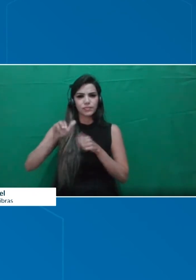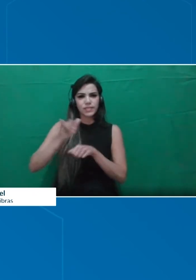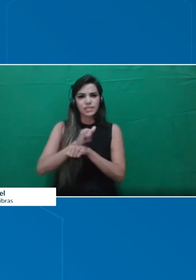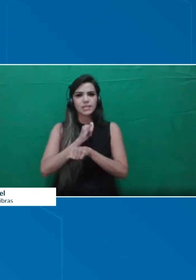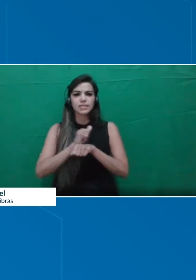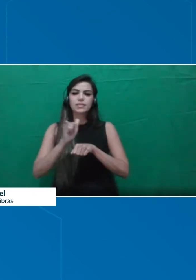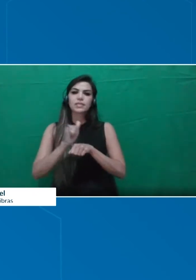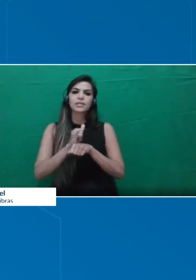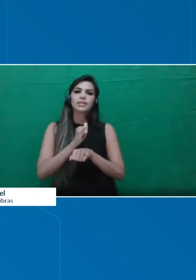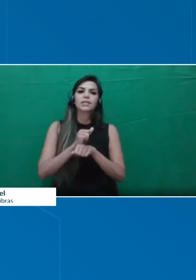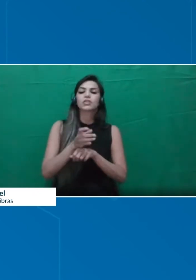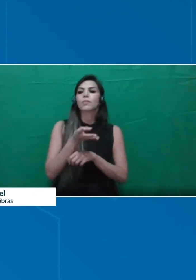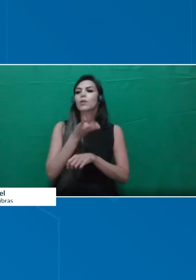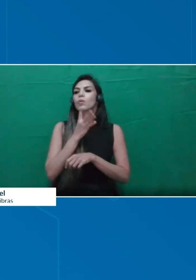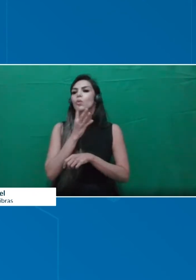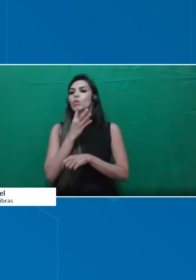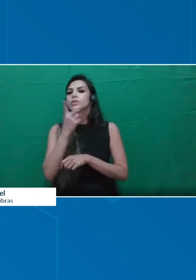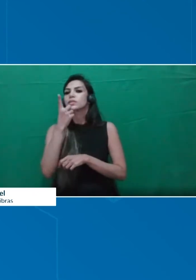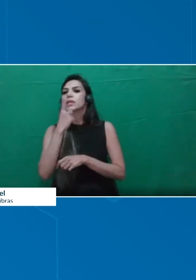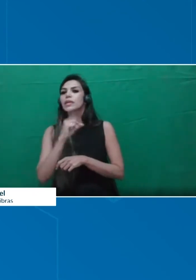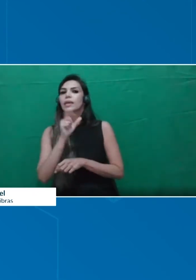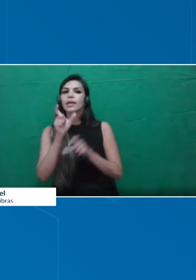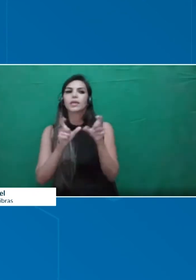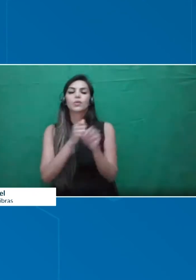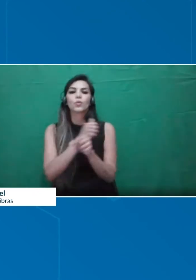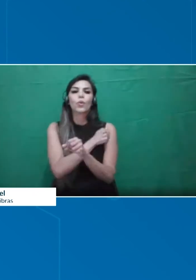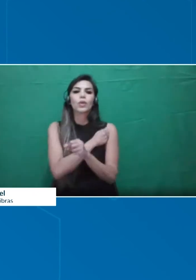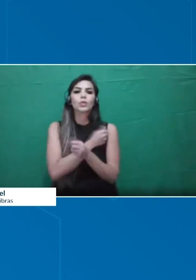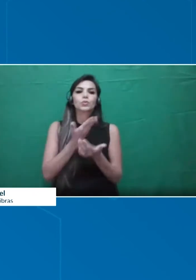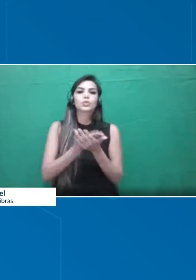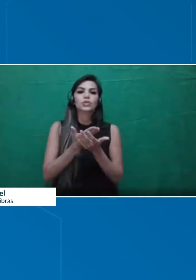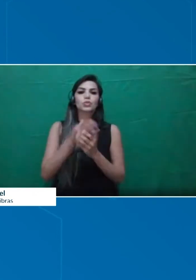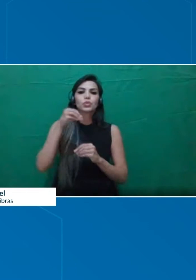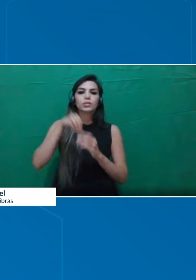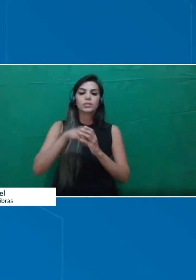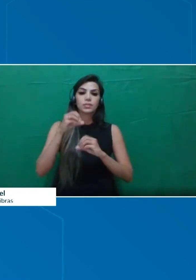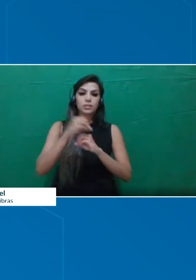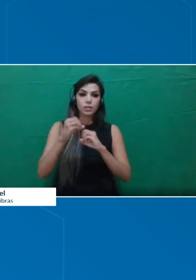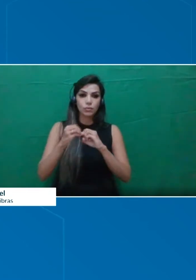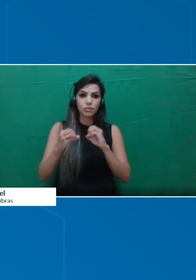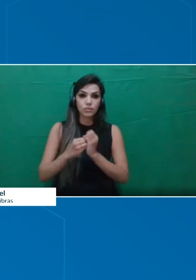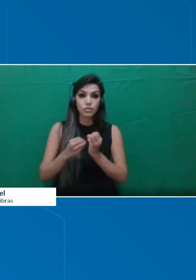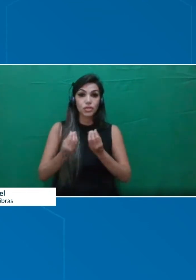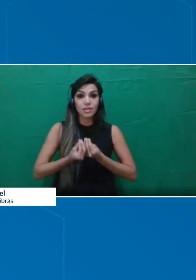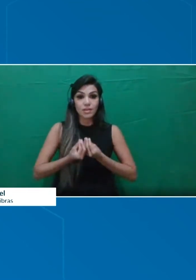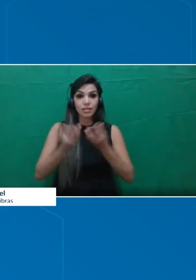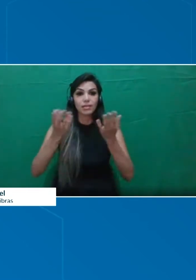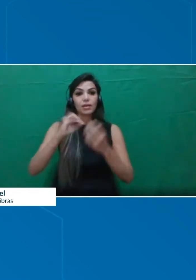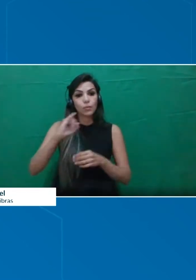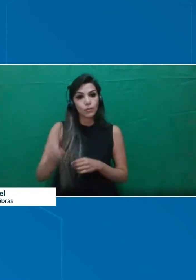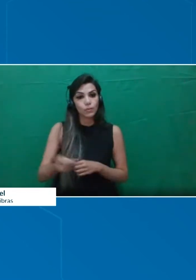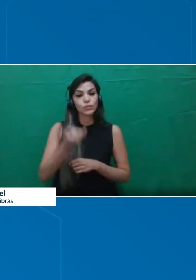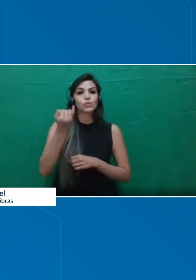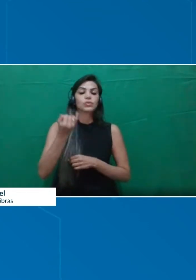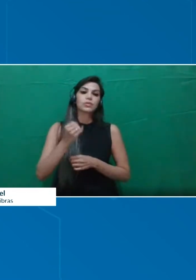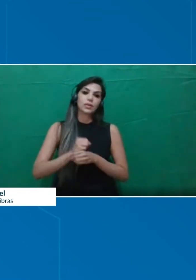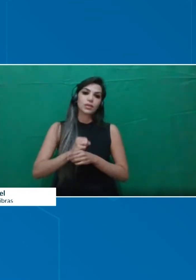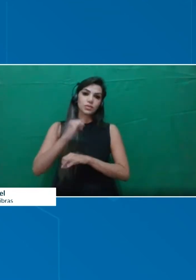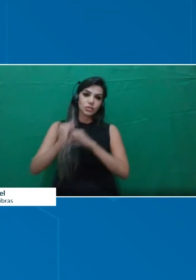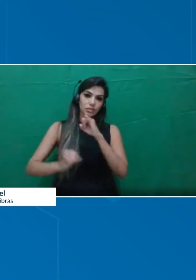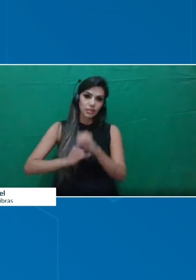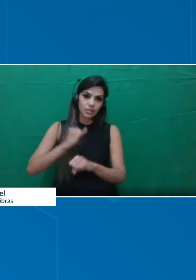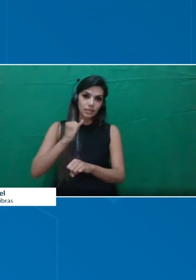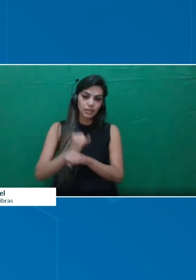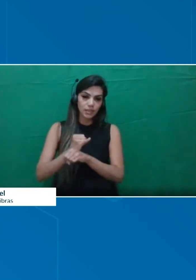estudante, viabilizar a conectividade para ele. Seja conectividade de acesso, né, a